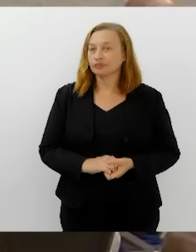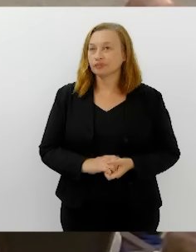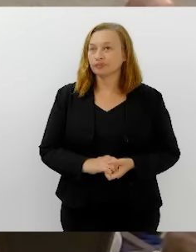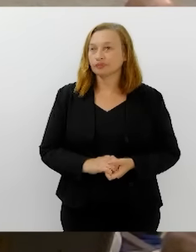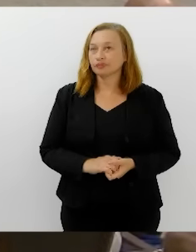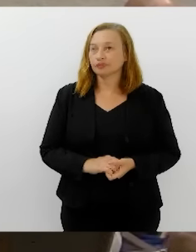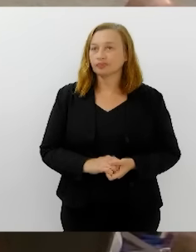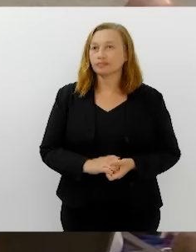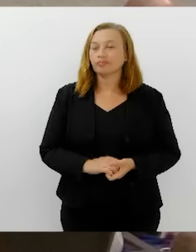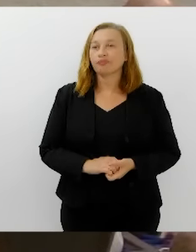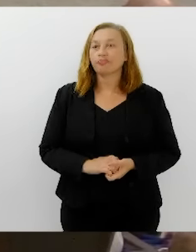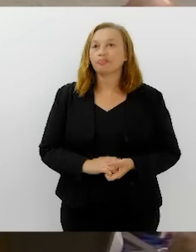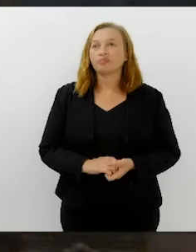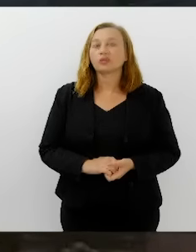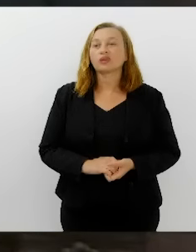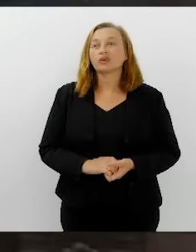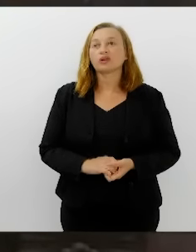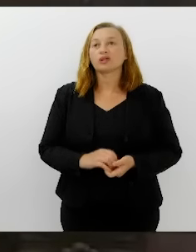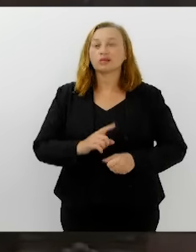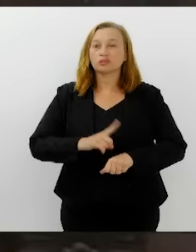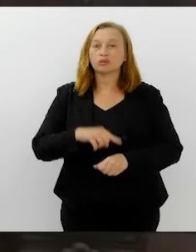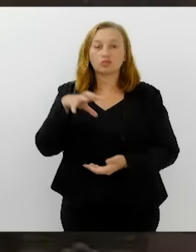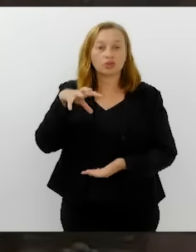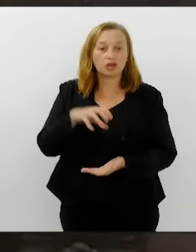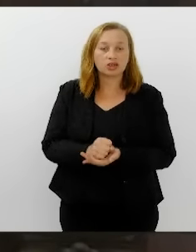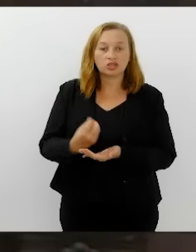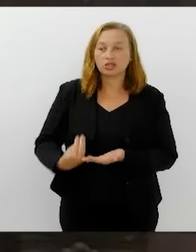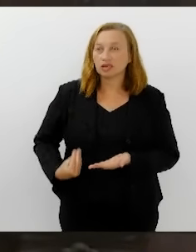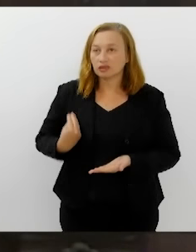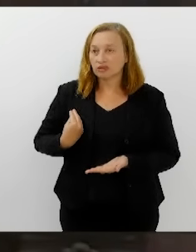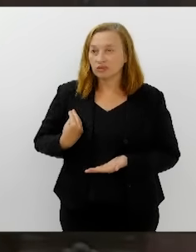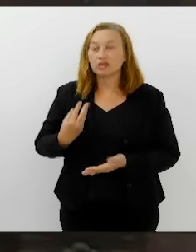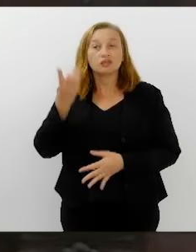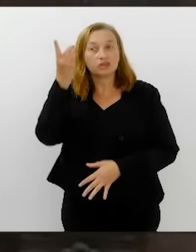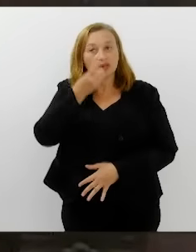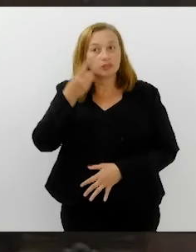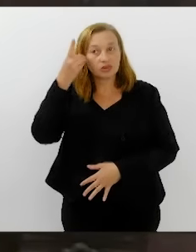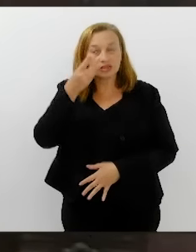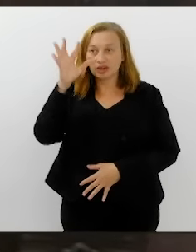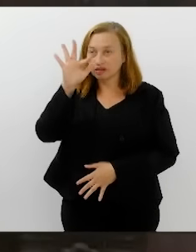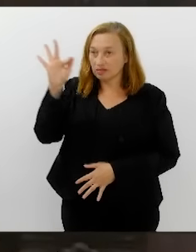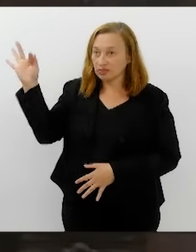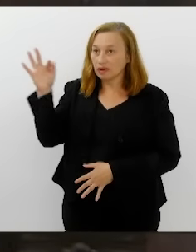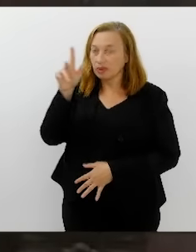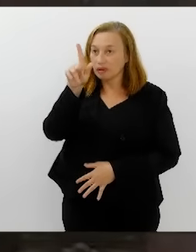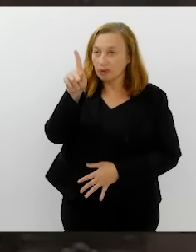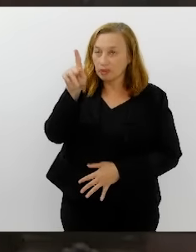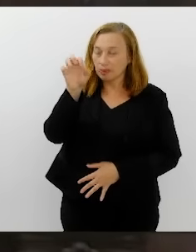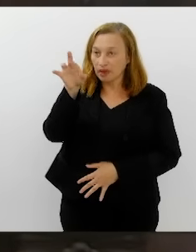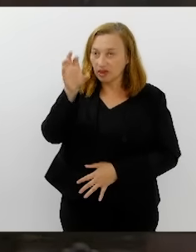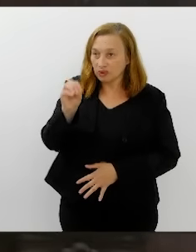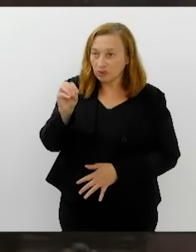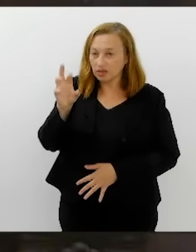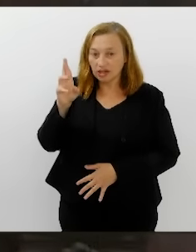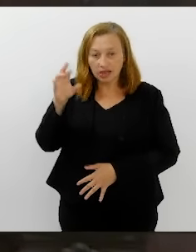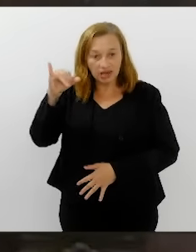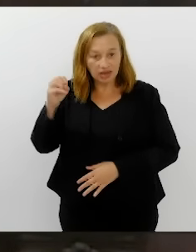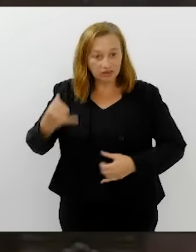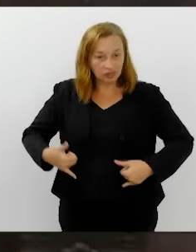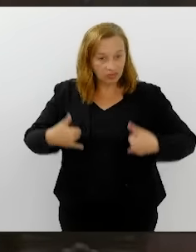Quero fazer nesse momento também o registro da presença do deputado federal Pedro Ricardo, muito nos honra a sua presença. Pedro